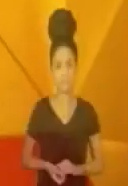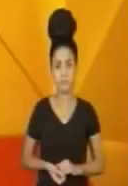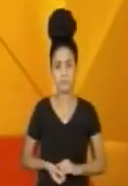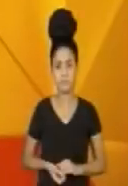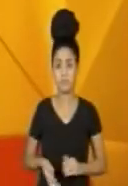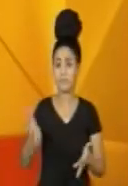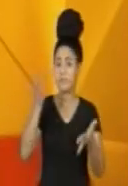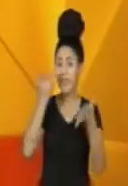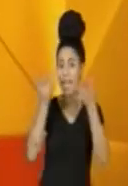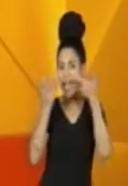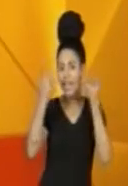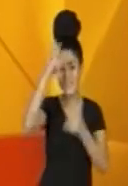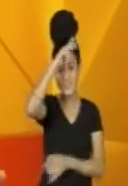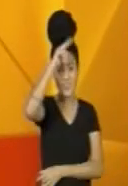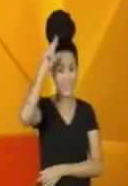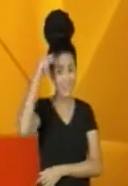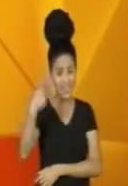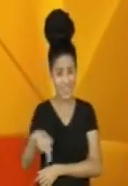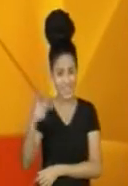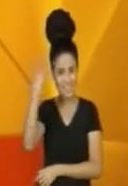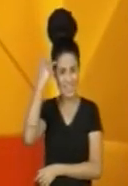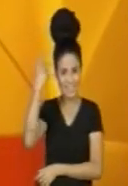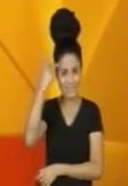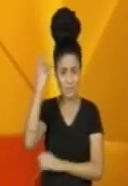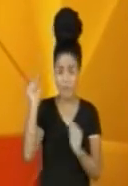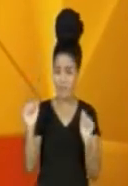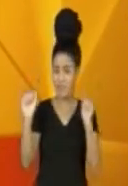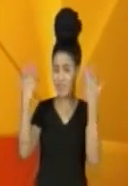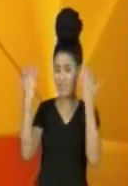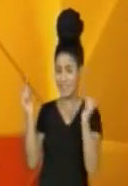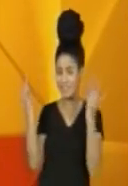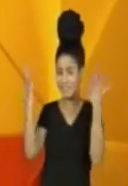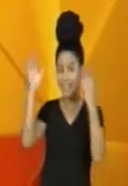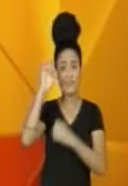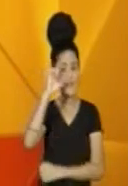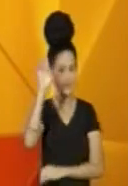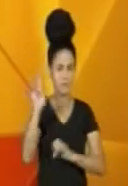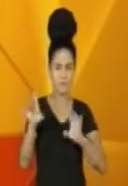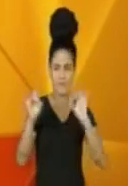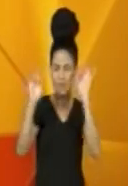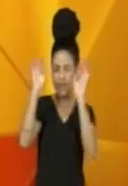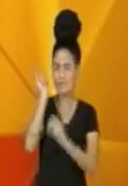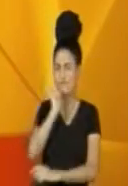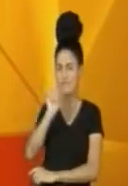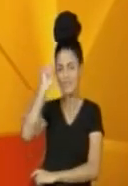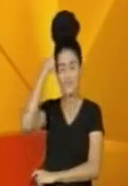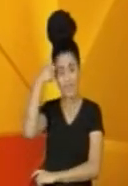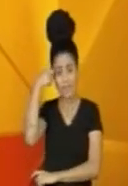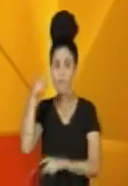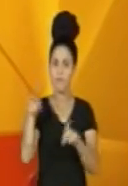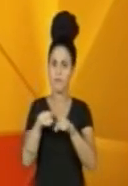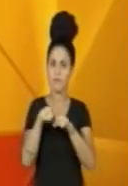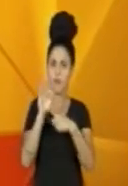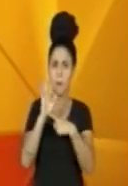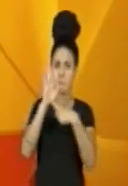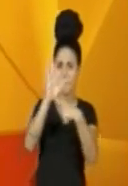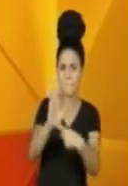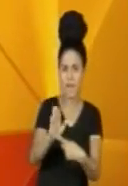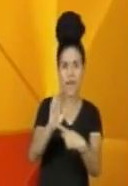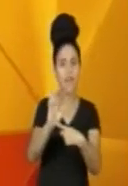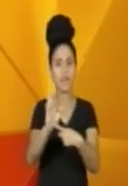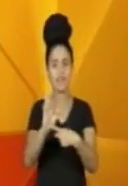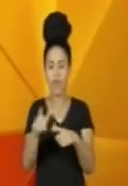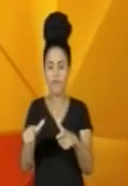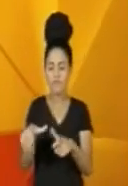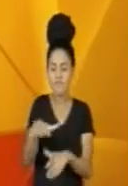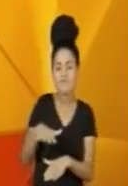E o Teatro Municipal de São Paulo também comemorou na última segunda-feira esse dia tão importante para a gente. Além da apresentação de Djongo da